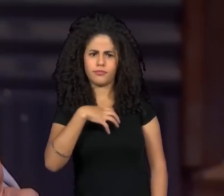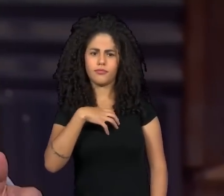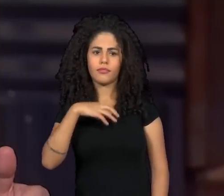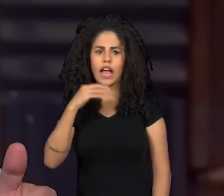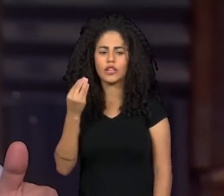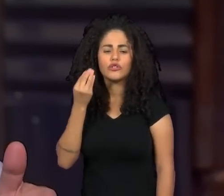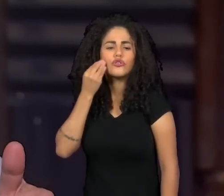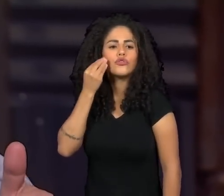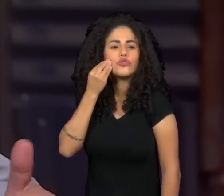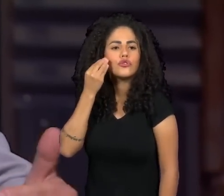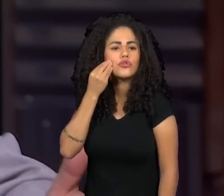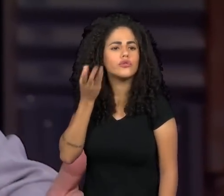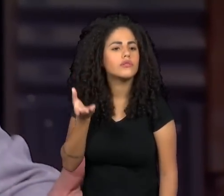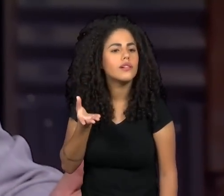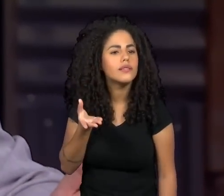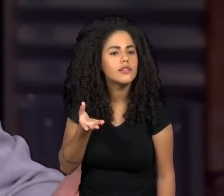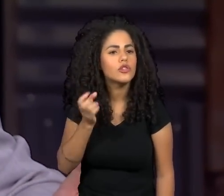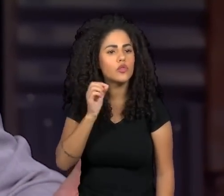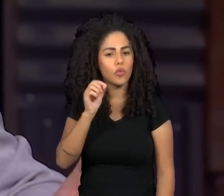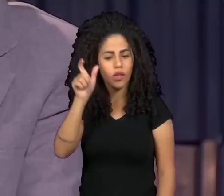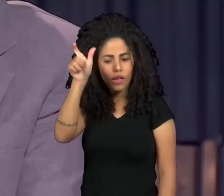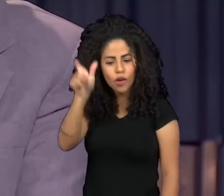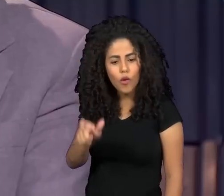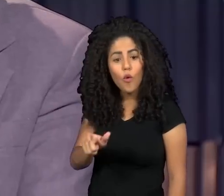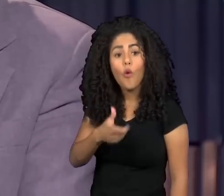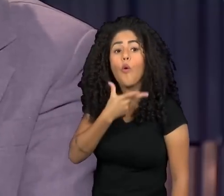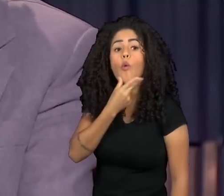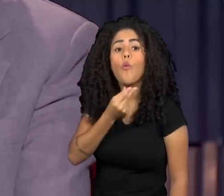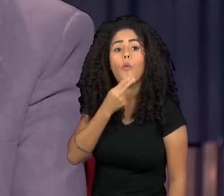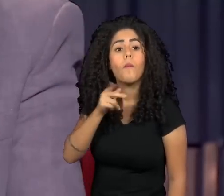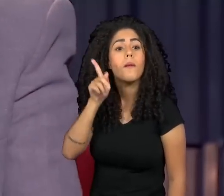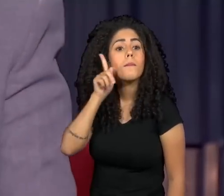eleger um homem pardo.